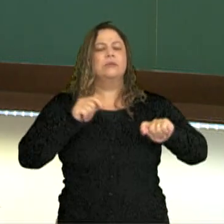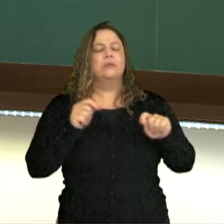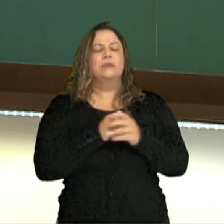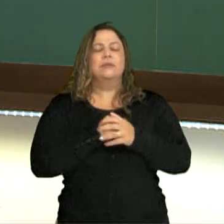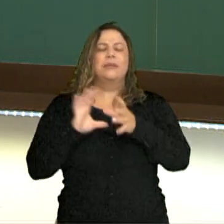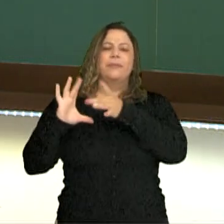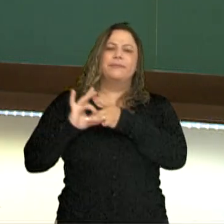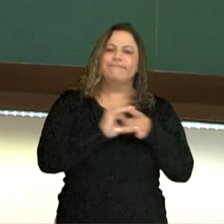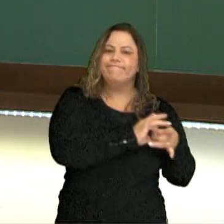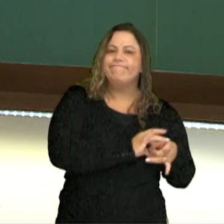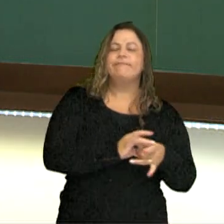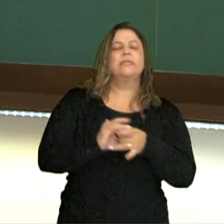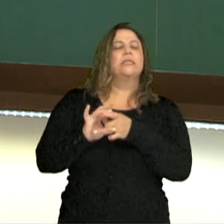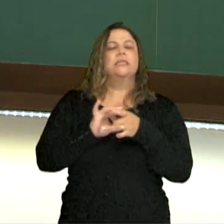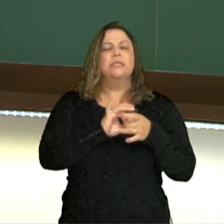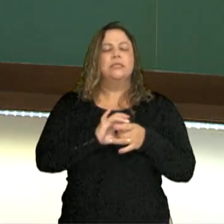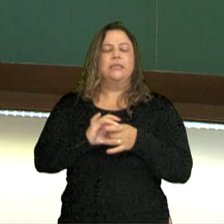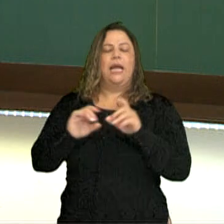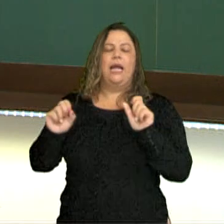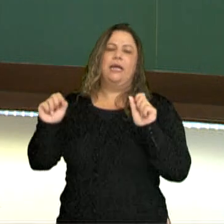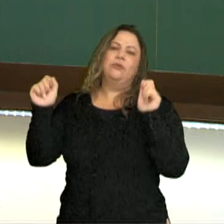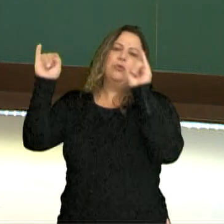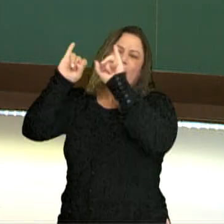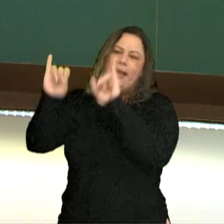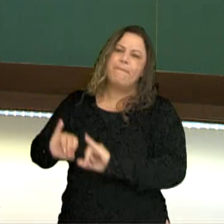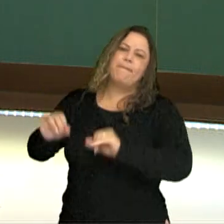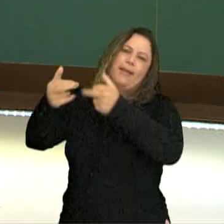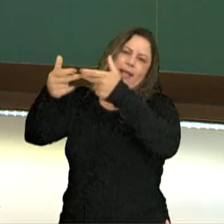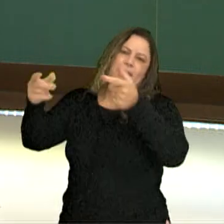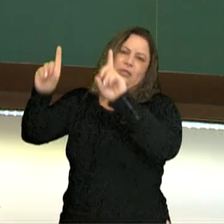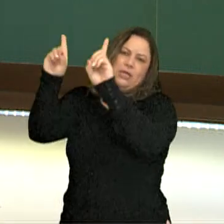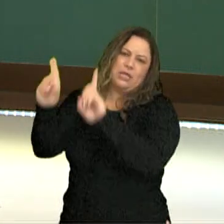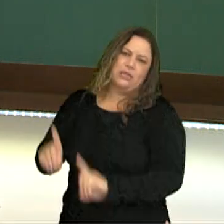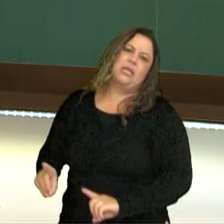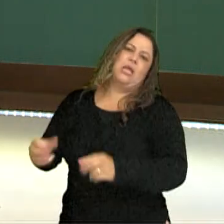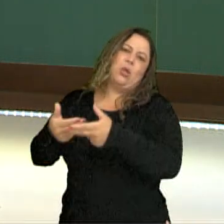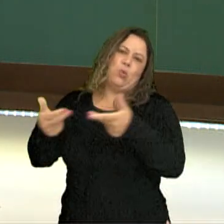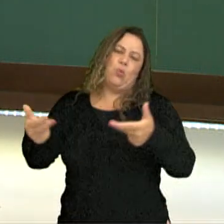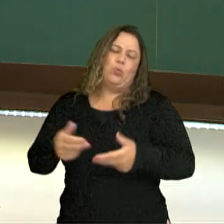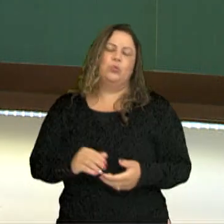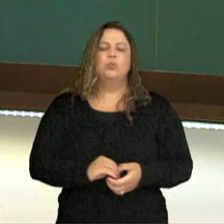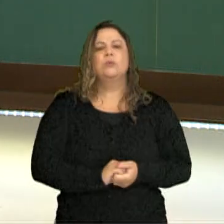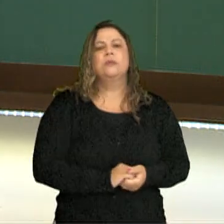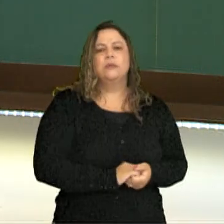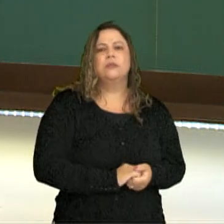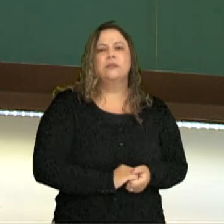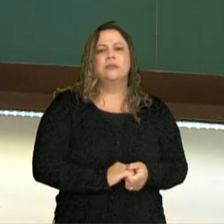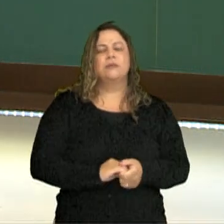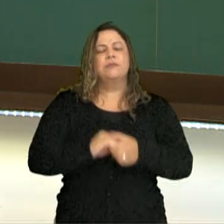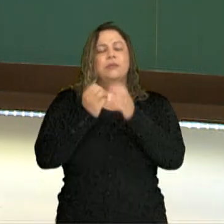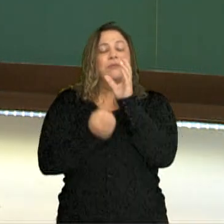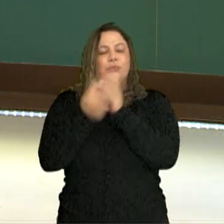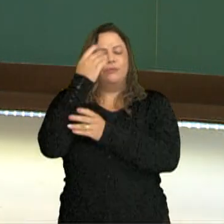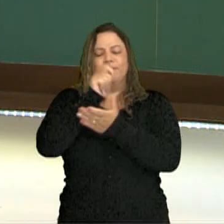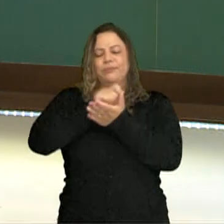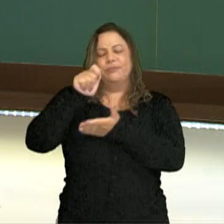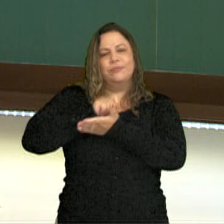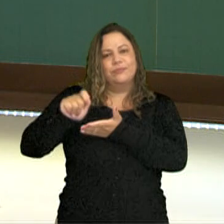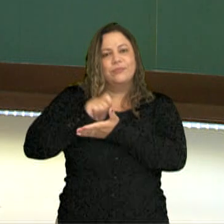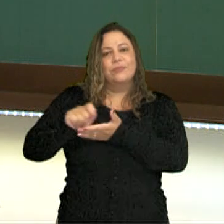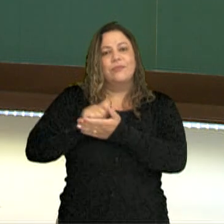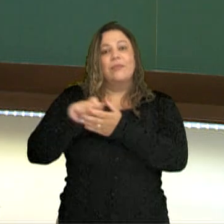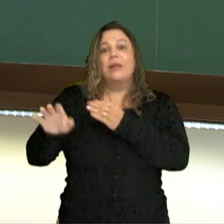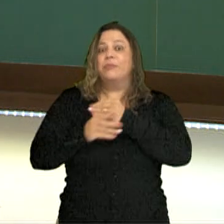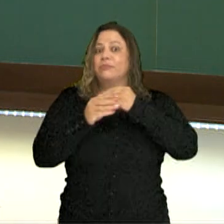sagrado. O desenho era uma forma de registro. Embora a escrita surgiu muito tempo depois, conforme